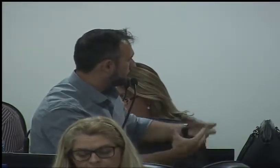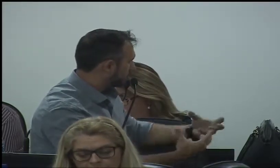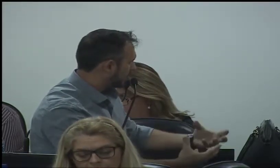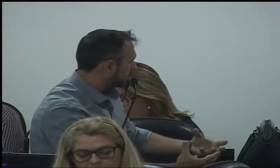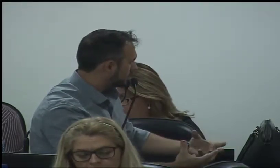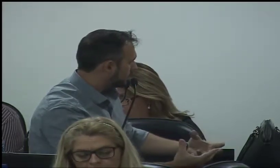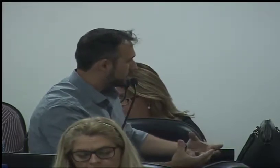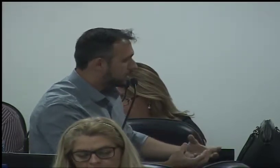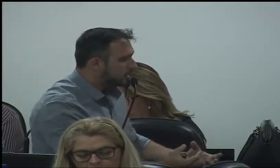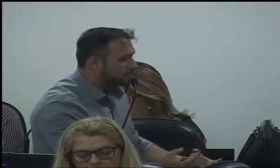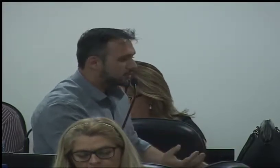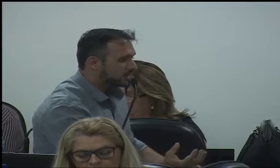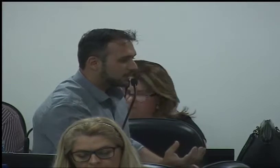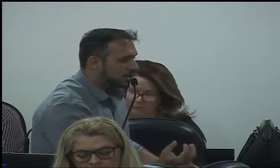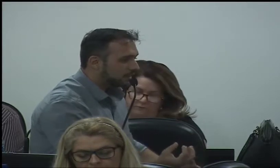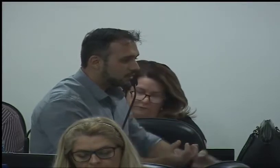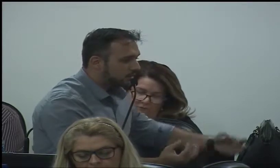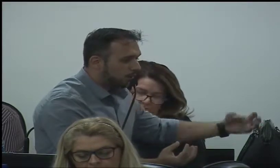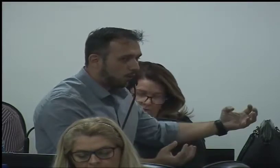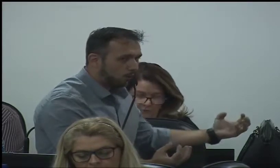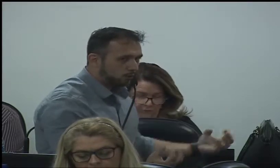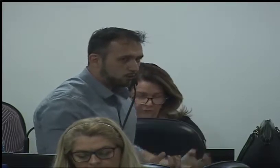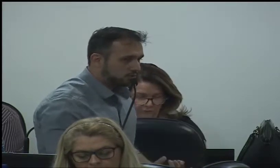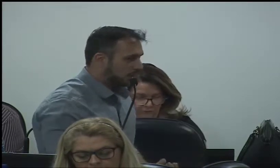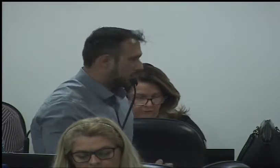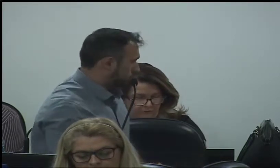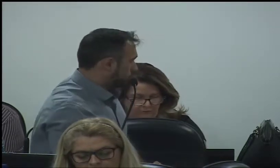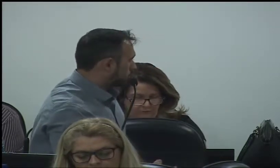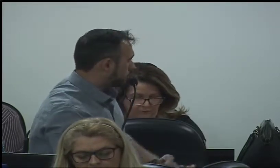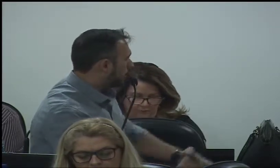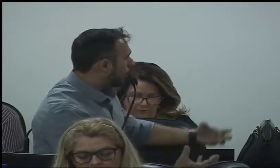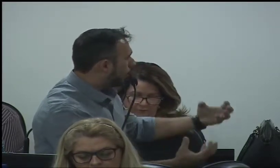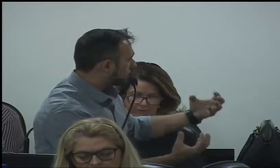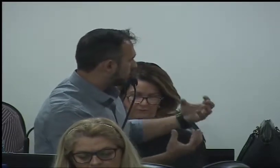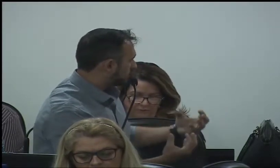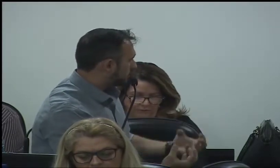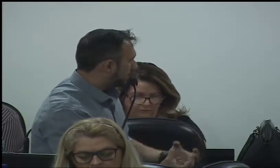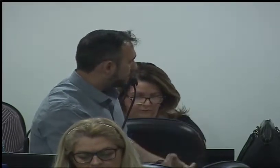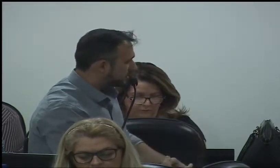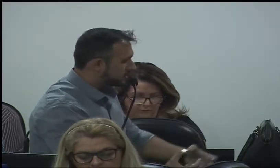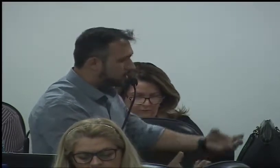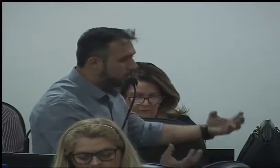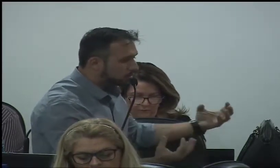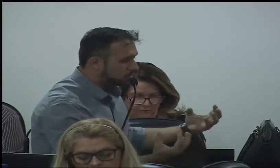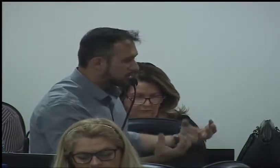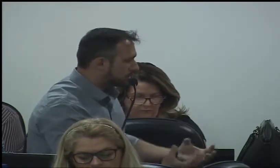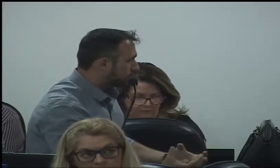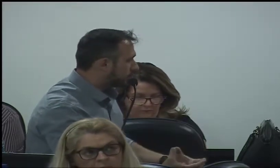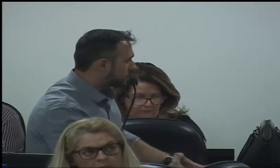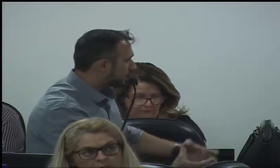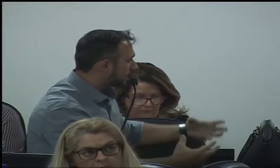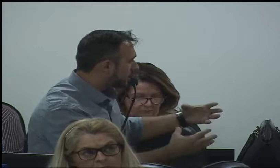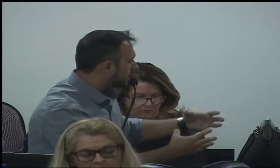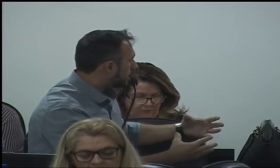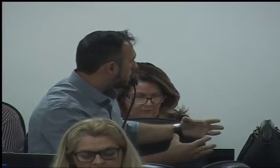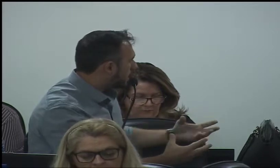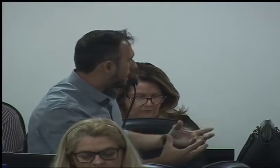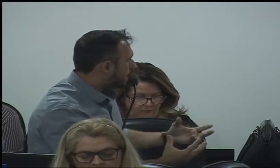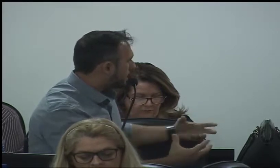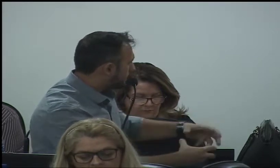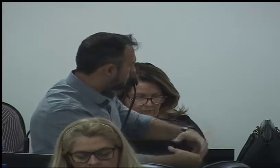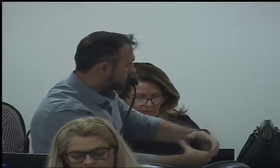se fortalecer, você traz outros ramos, outras empresas de outros setores para que